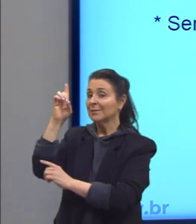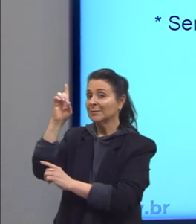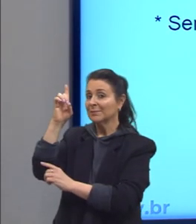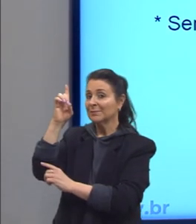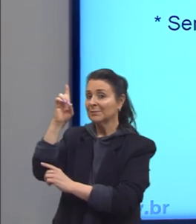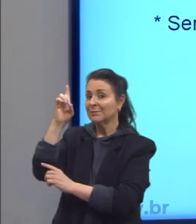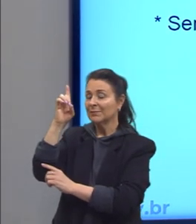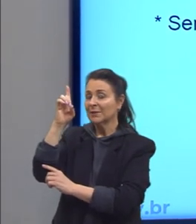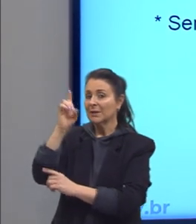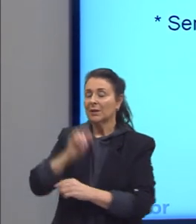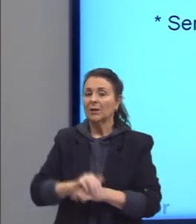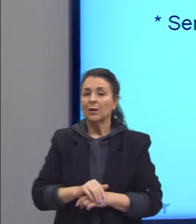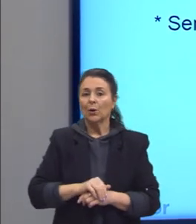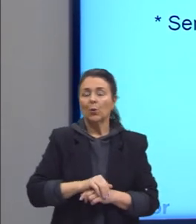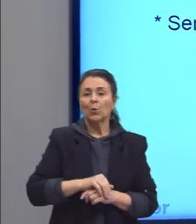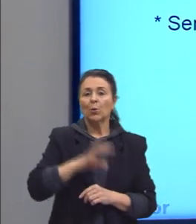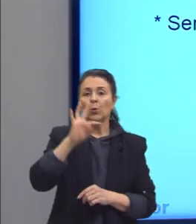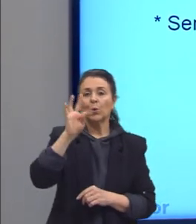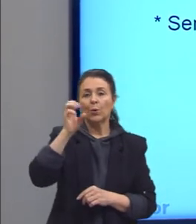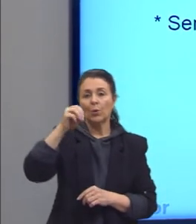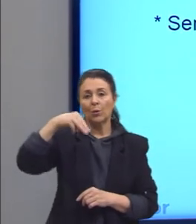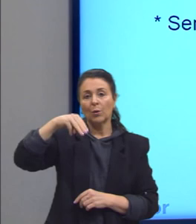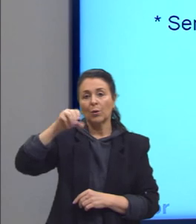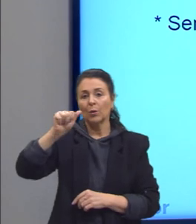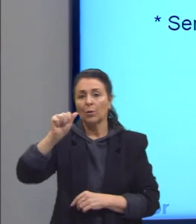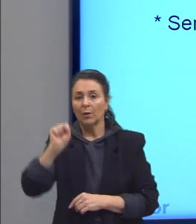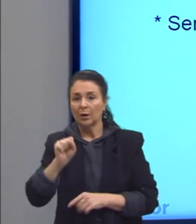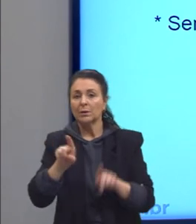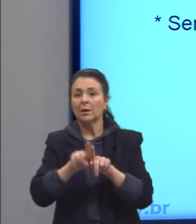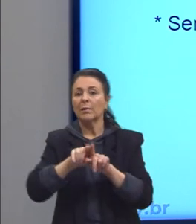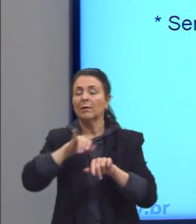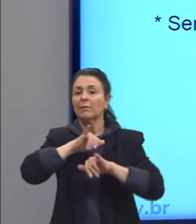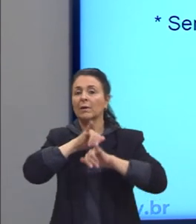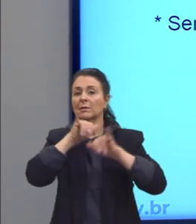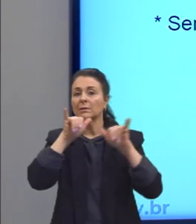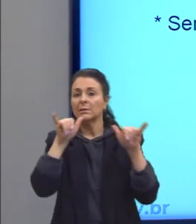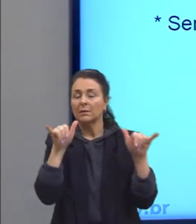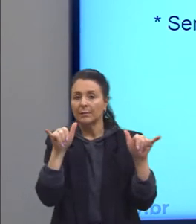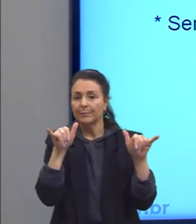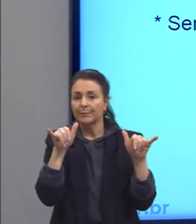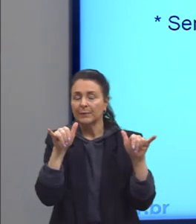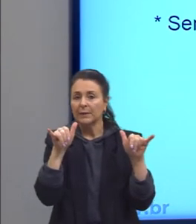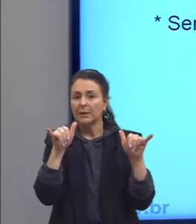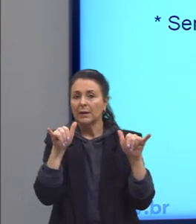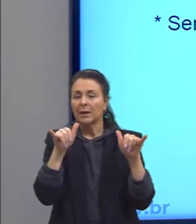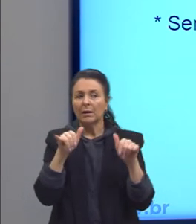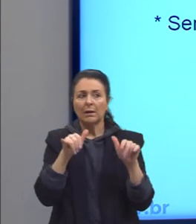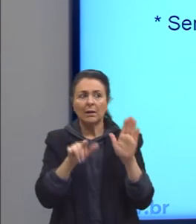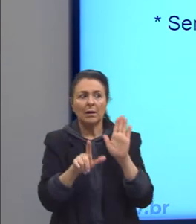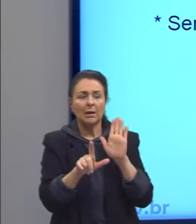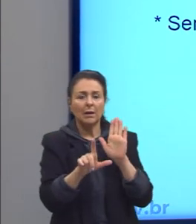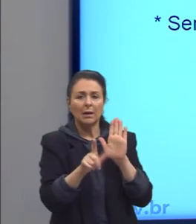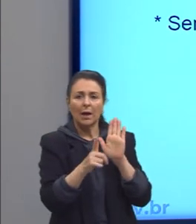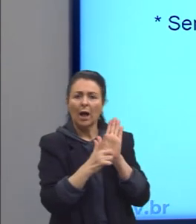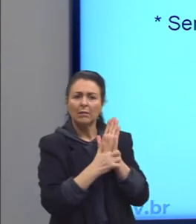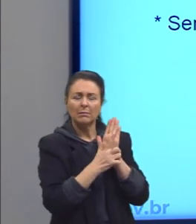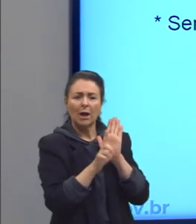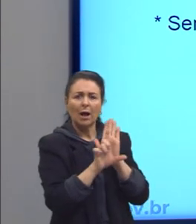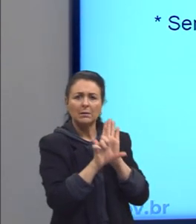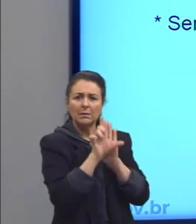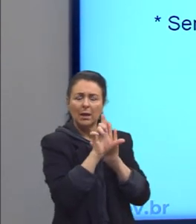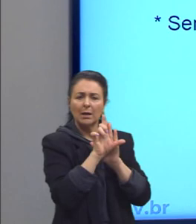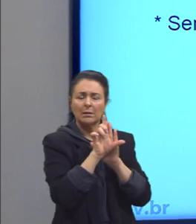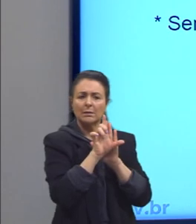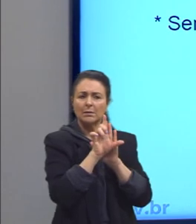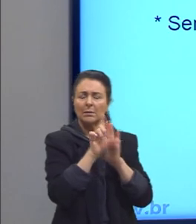O Santo mais aqui não tem vai dizer que a questão do das leis né as leis